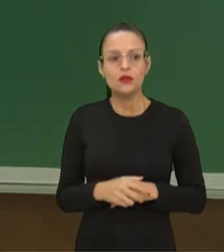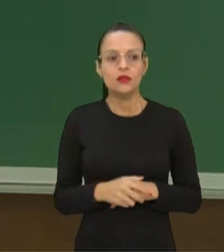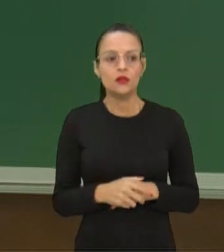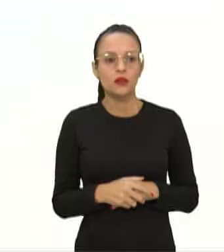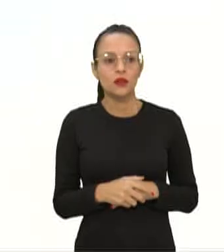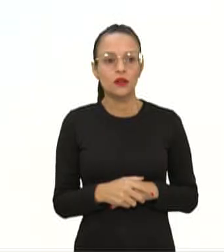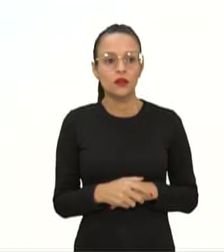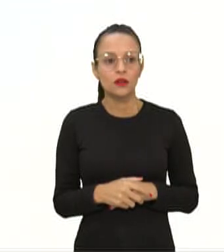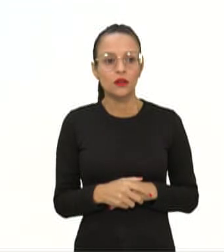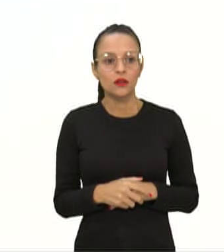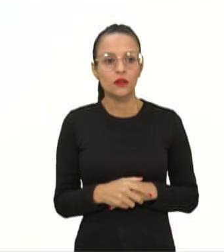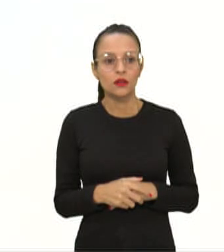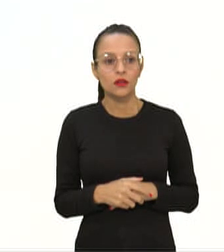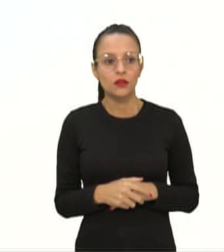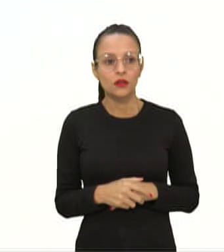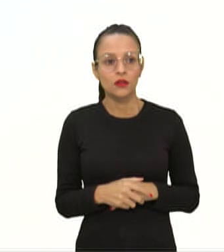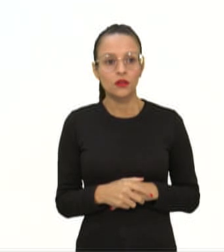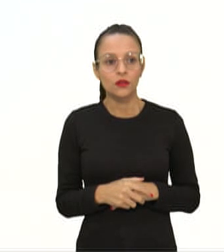letra...